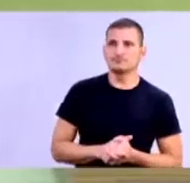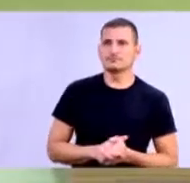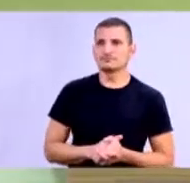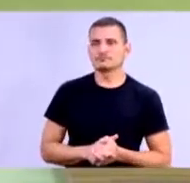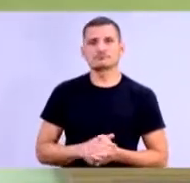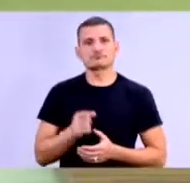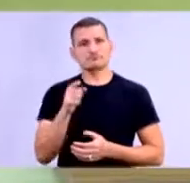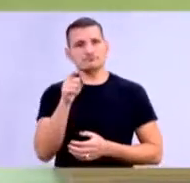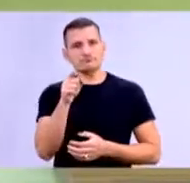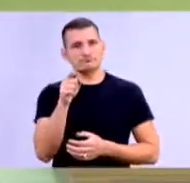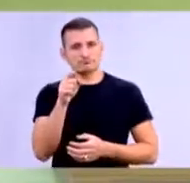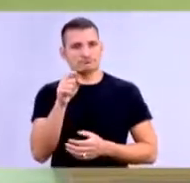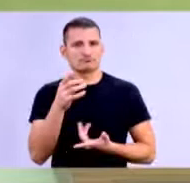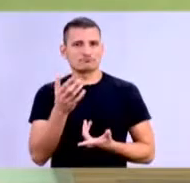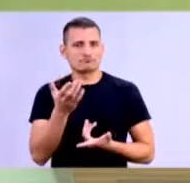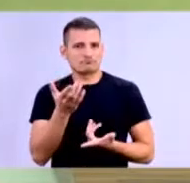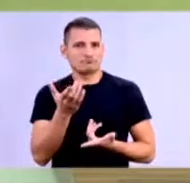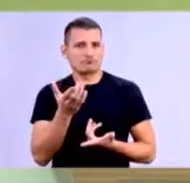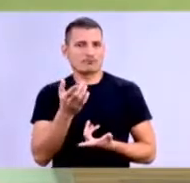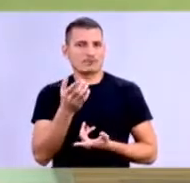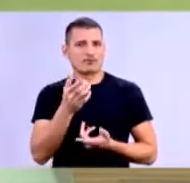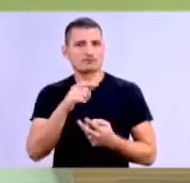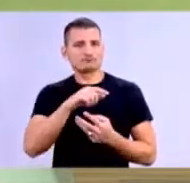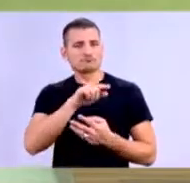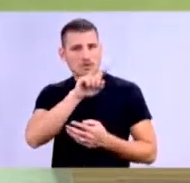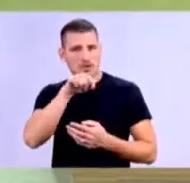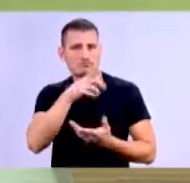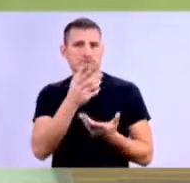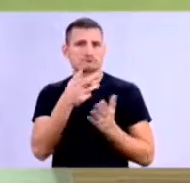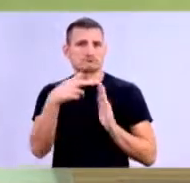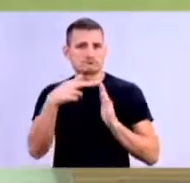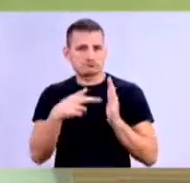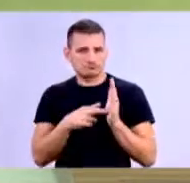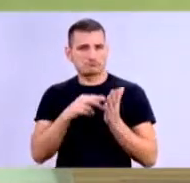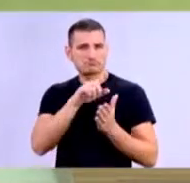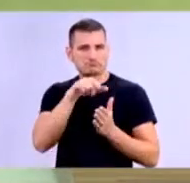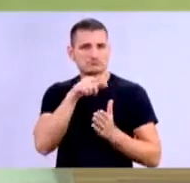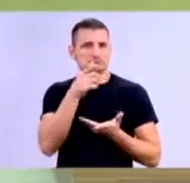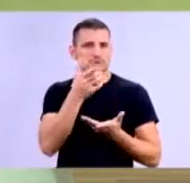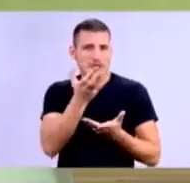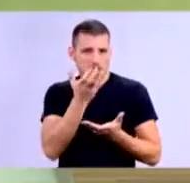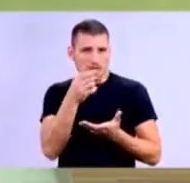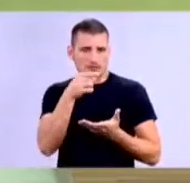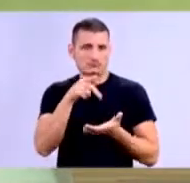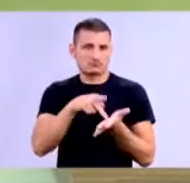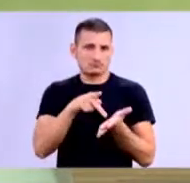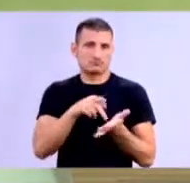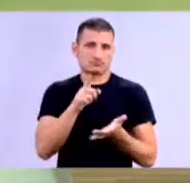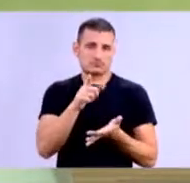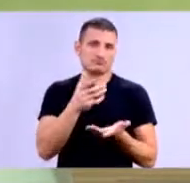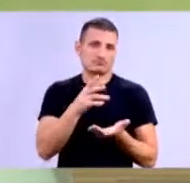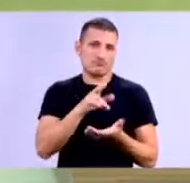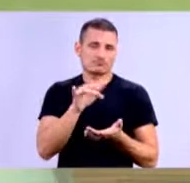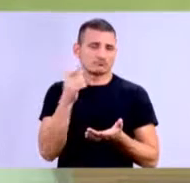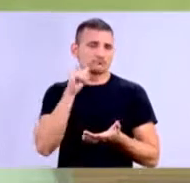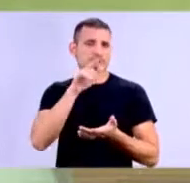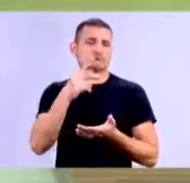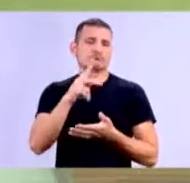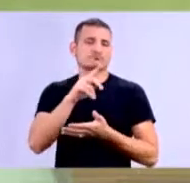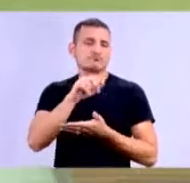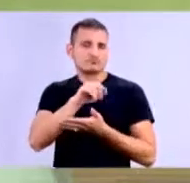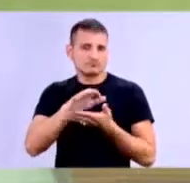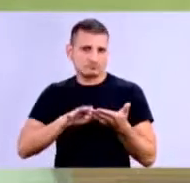desses princípios, você certamente será exitoso nas suas atividades e,